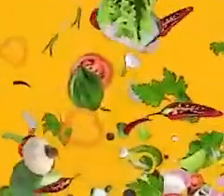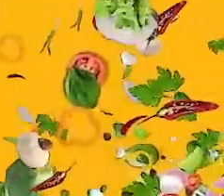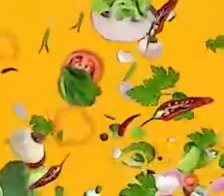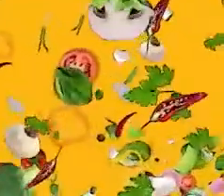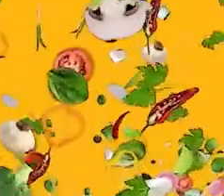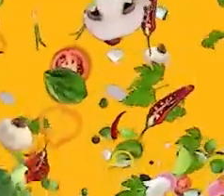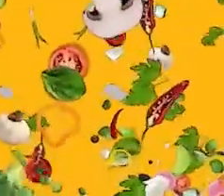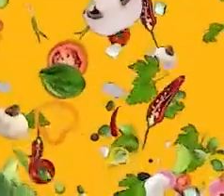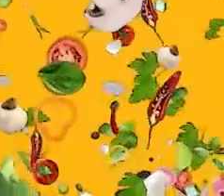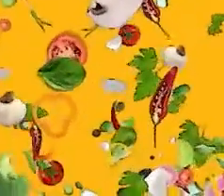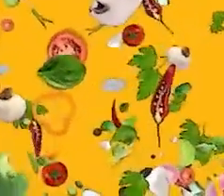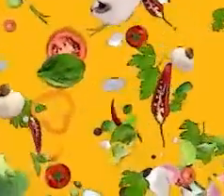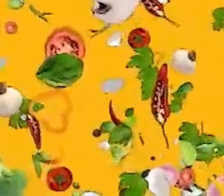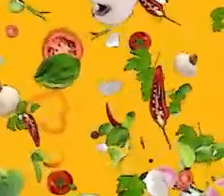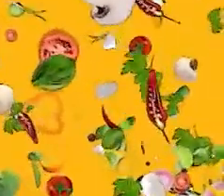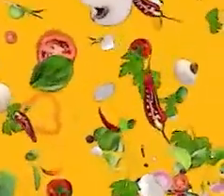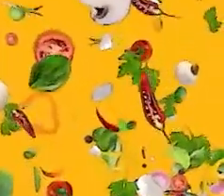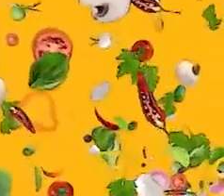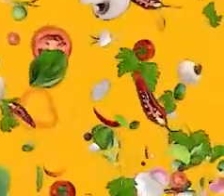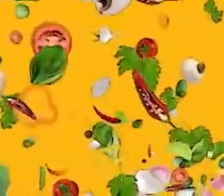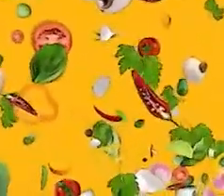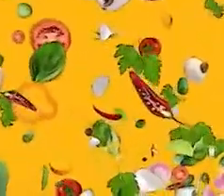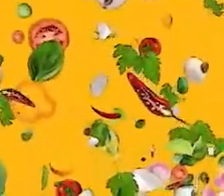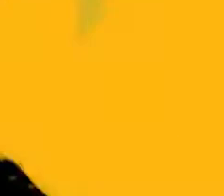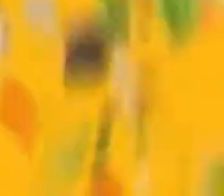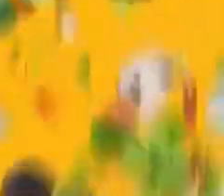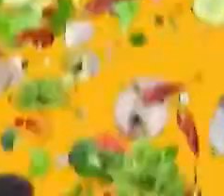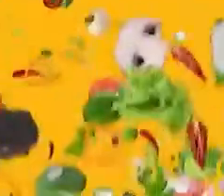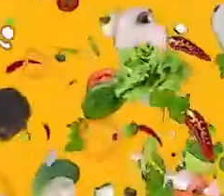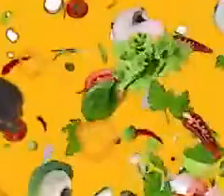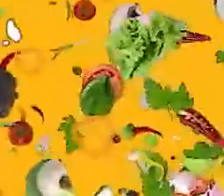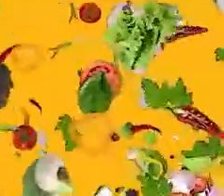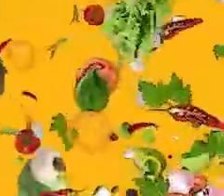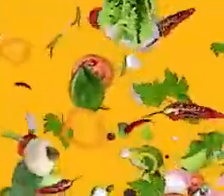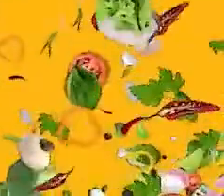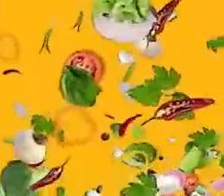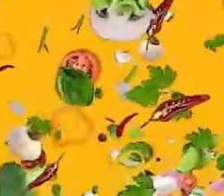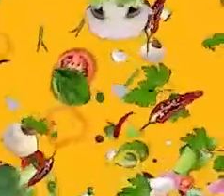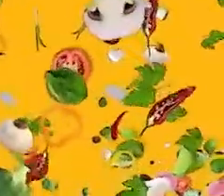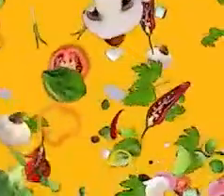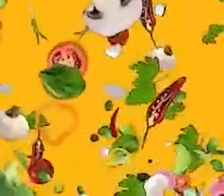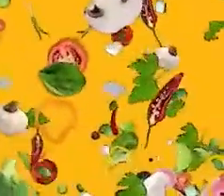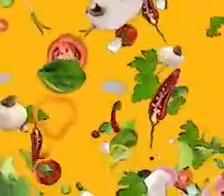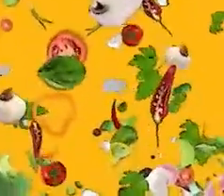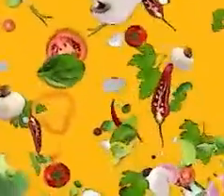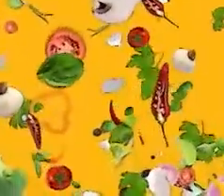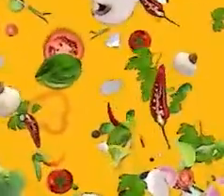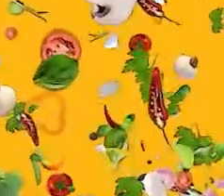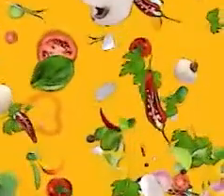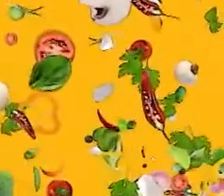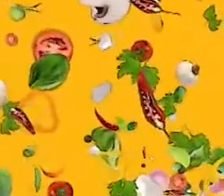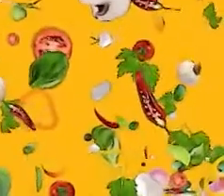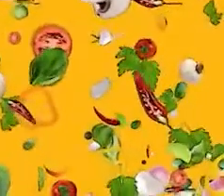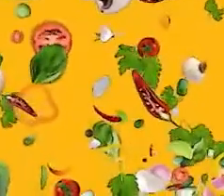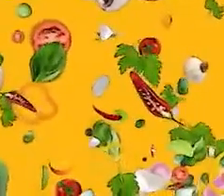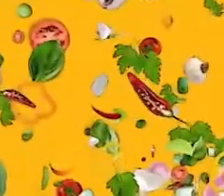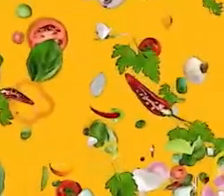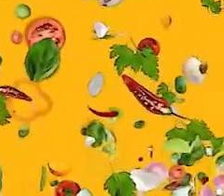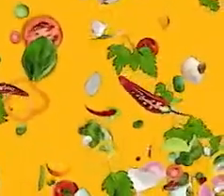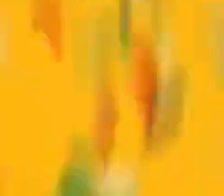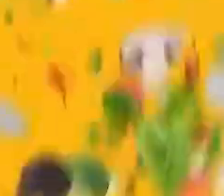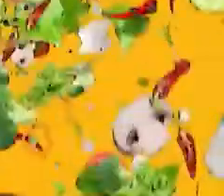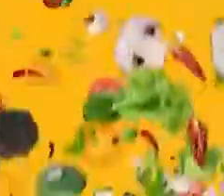aí. 300 gramas de arroz arbóreo, 600 gramas de abóbora cabotiá,